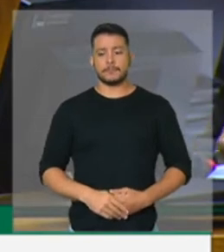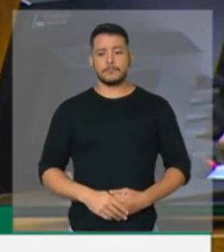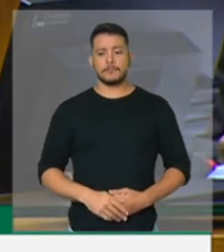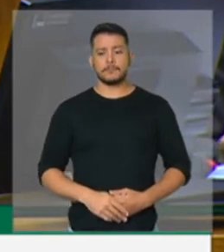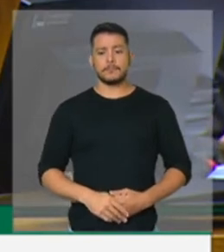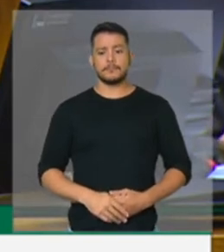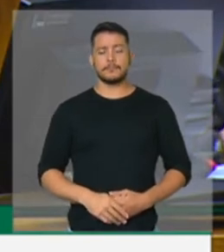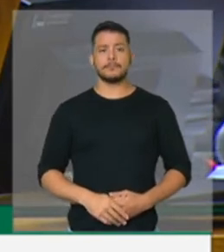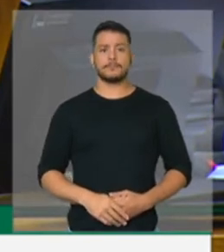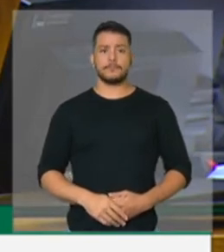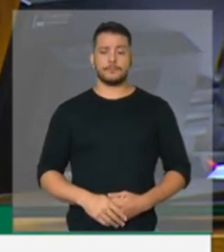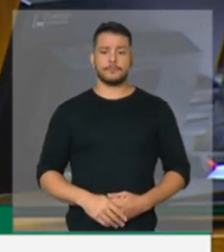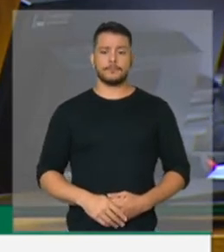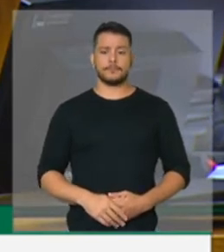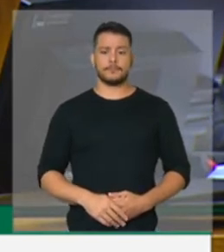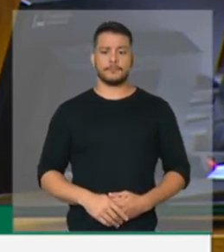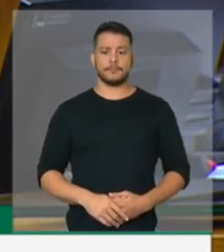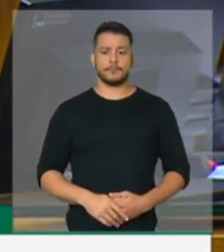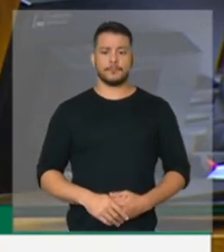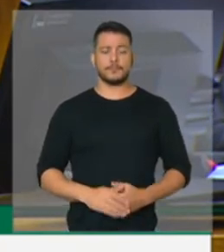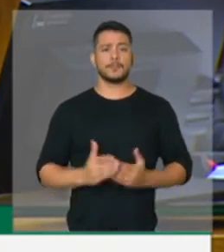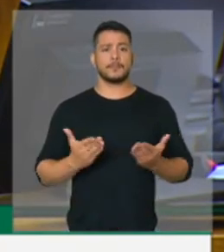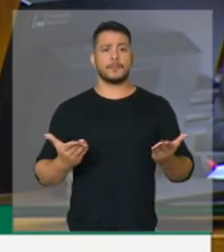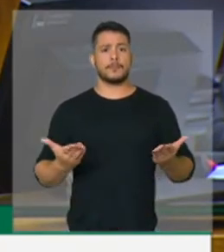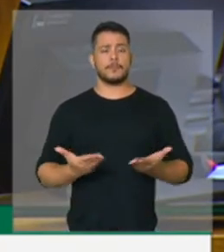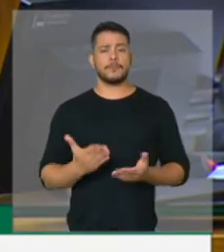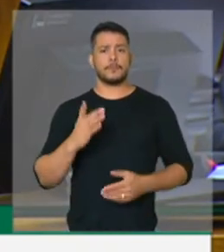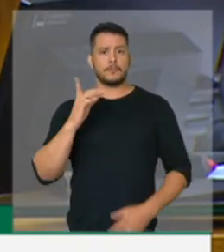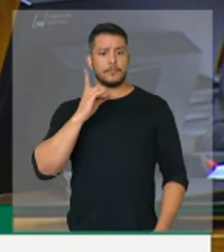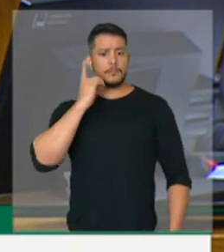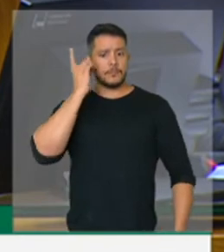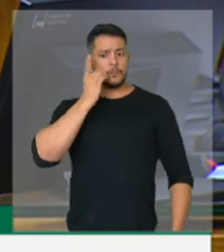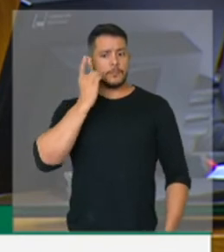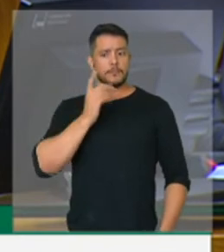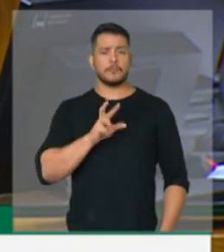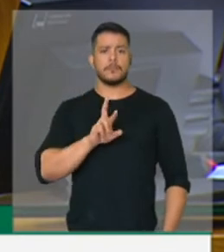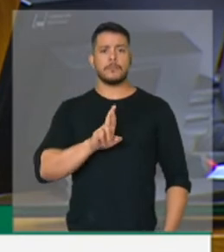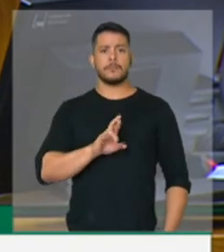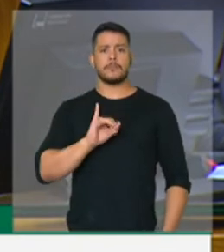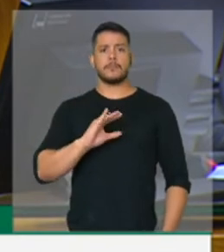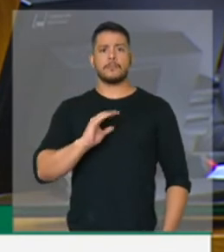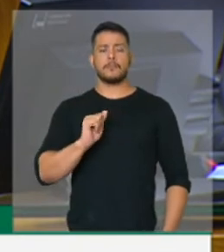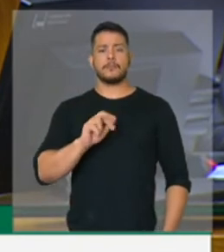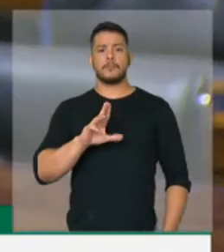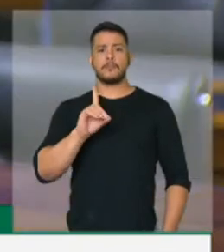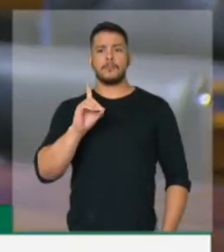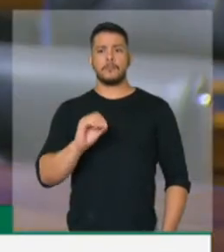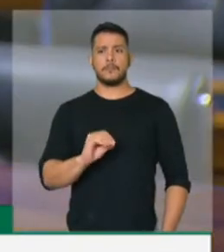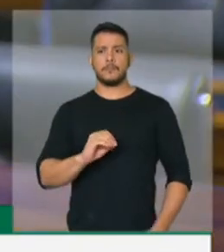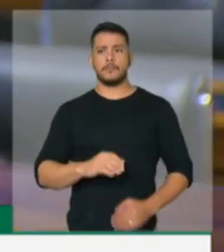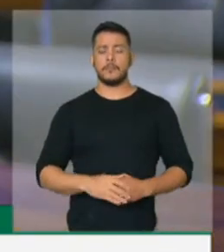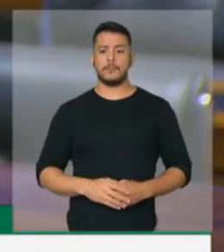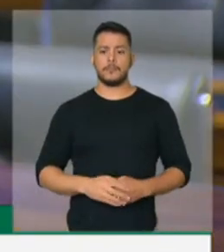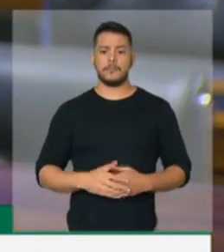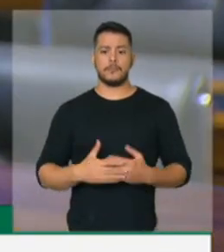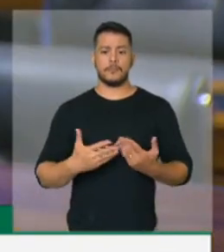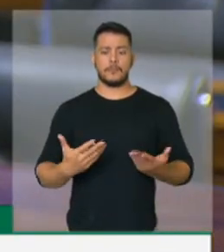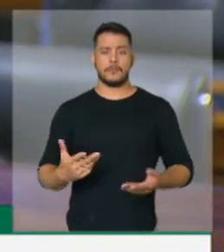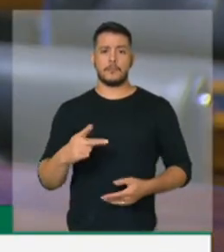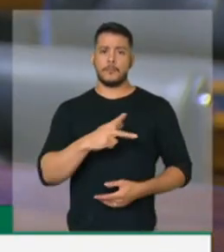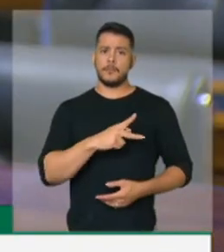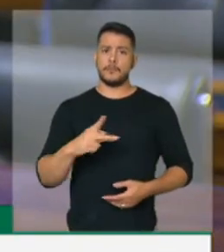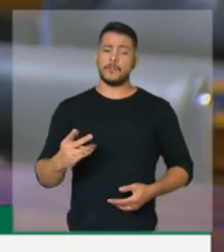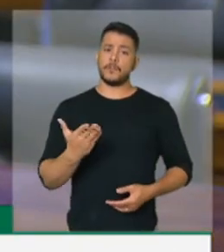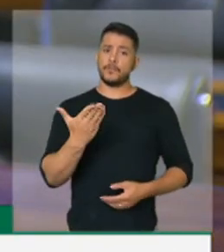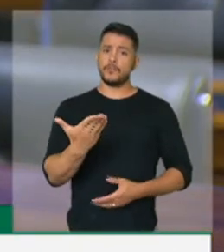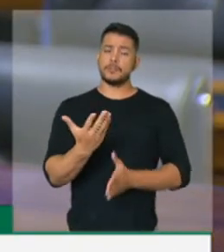Obrigada, deputado Pompeu de Matos. Passa a palavra ao deputado Ricardo Izar. Presidente, como presidente e criador da Frente